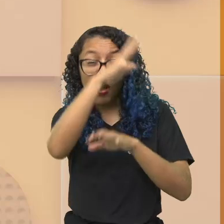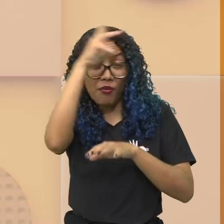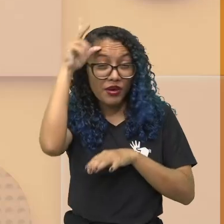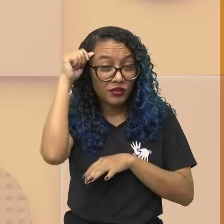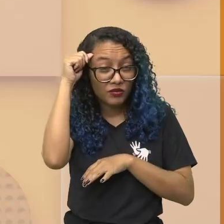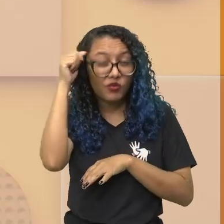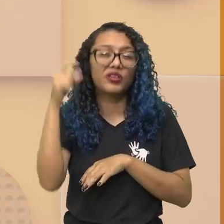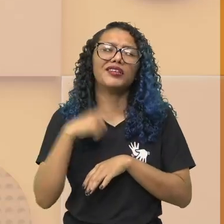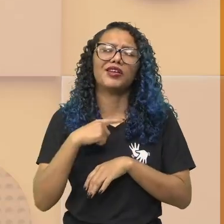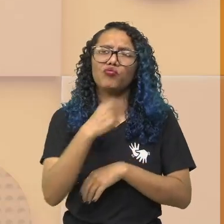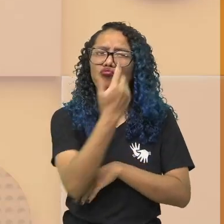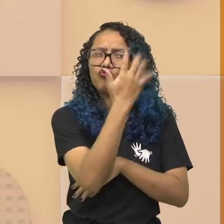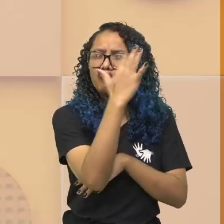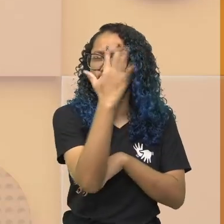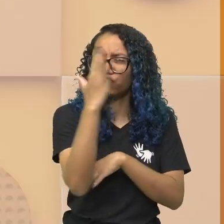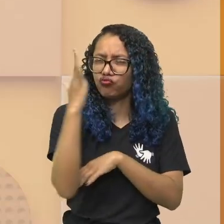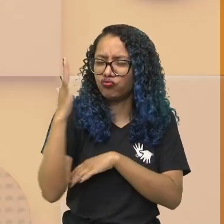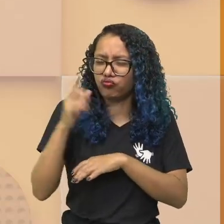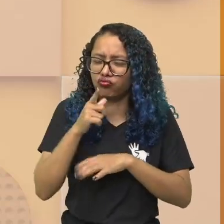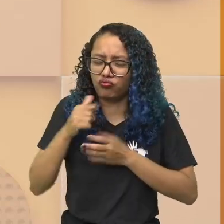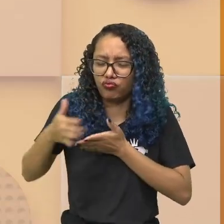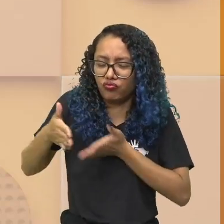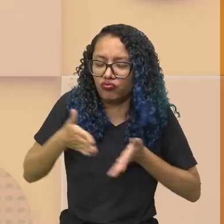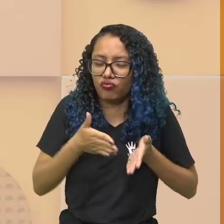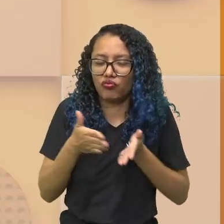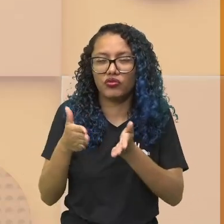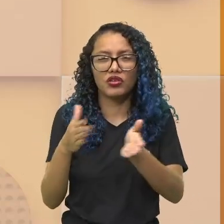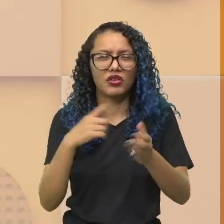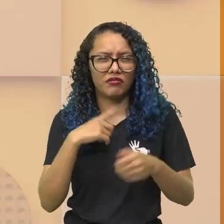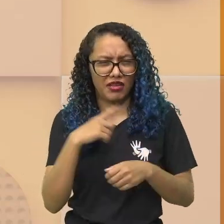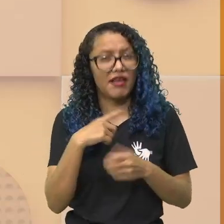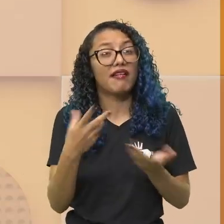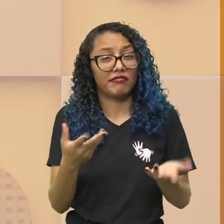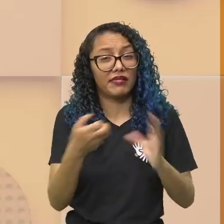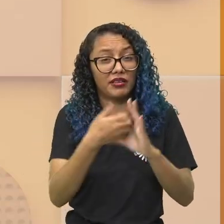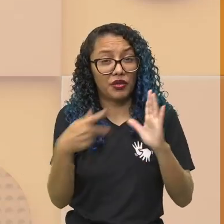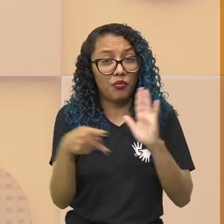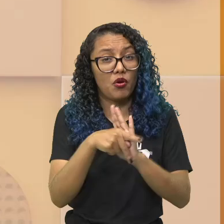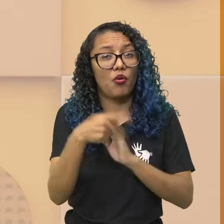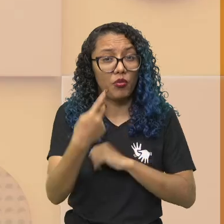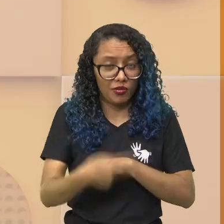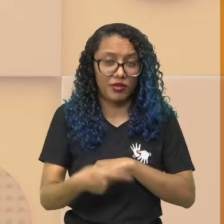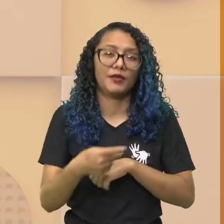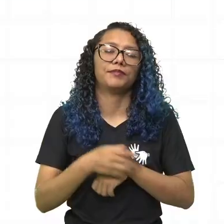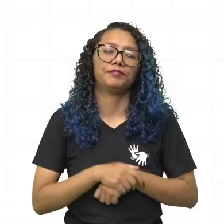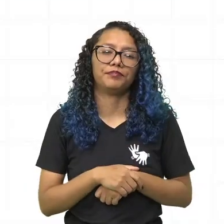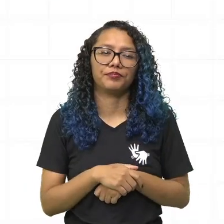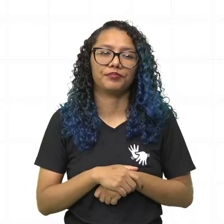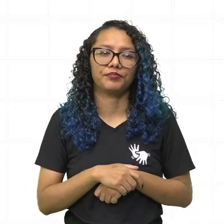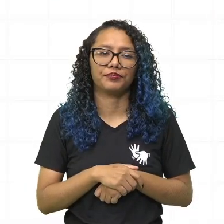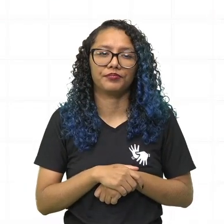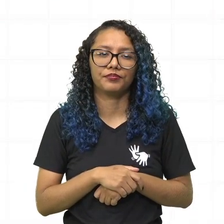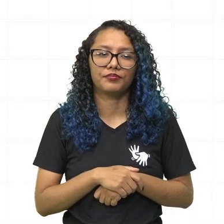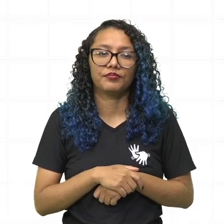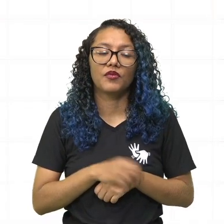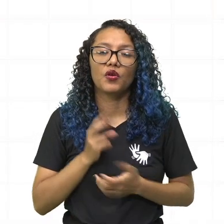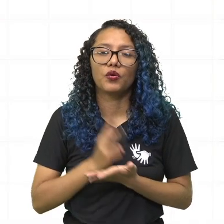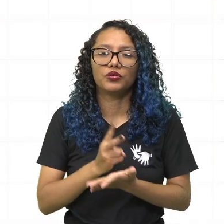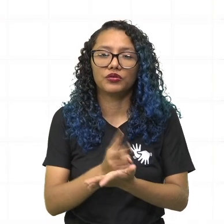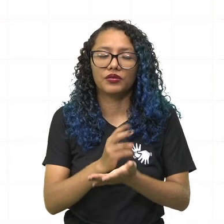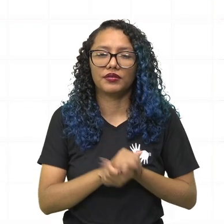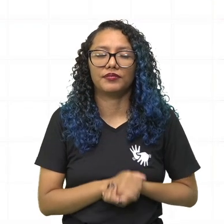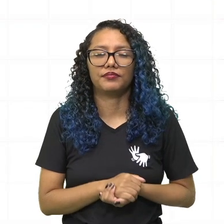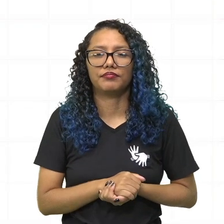muitas árvores, né, muitos rios, é essa característica daqui. Vamos continuar verificando sobre o clima da Amazônia, né? Olha